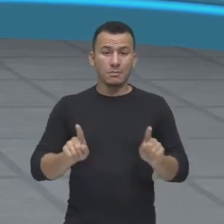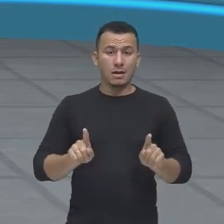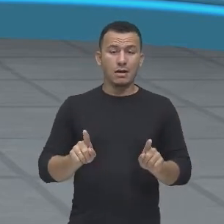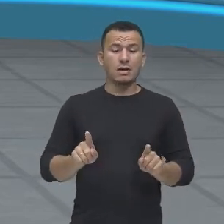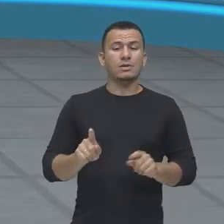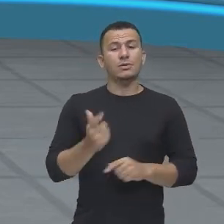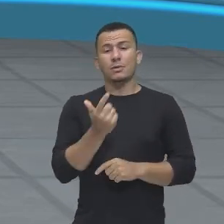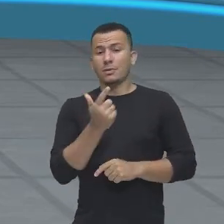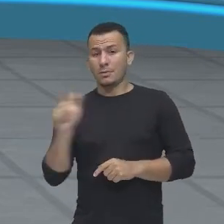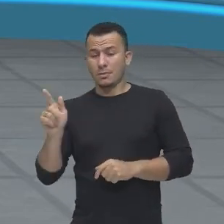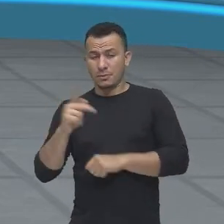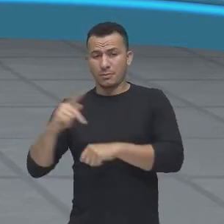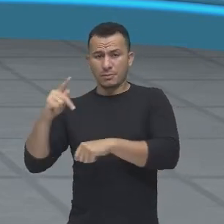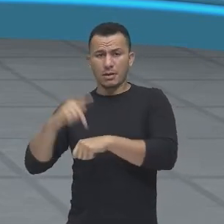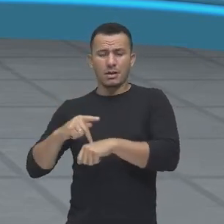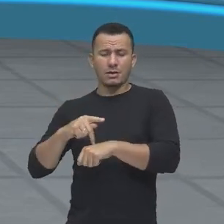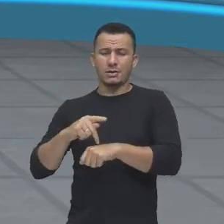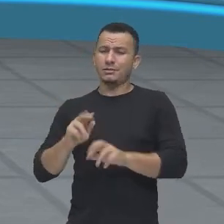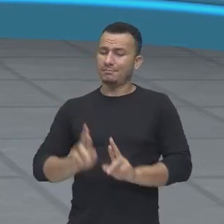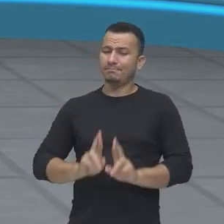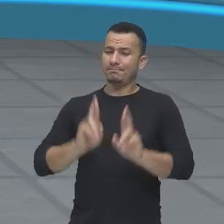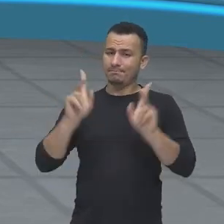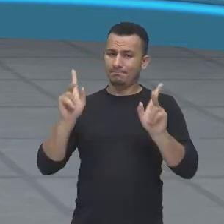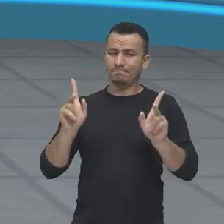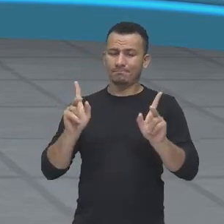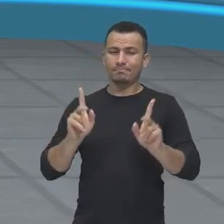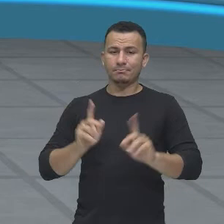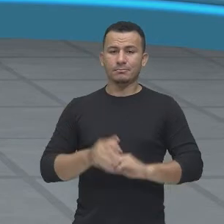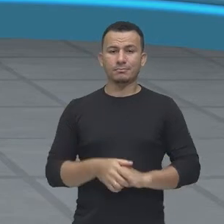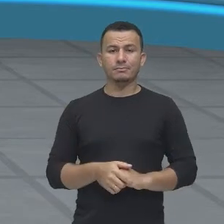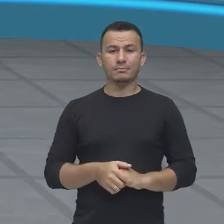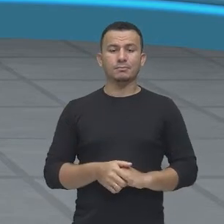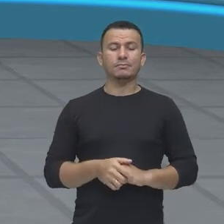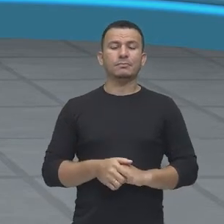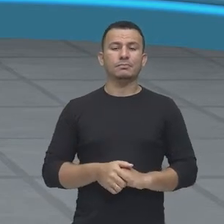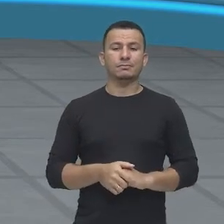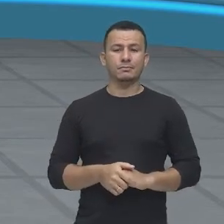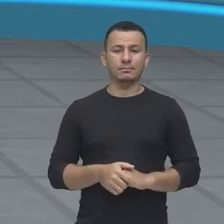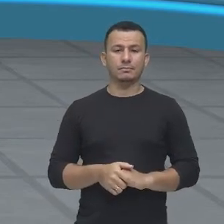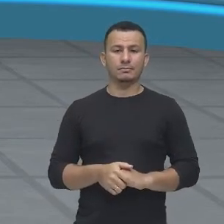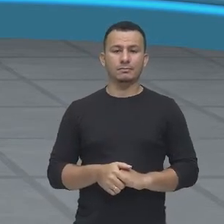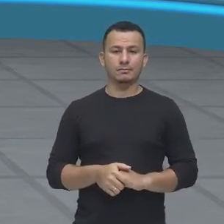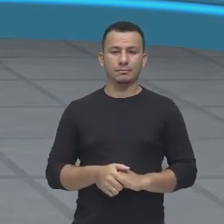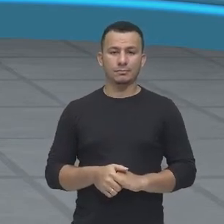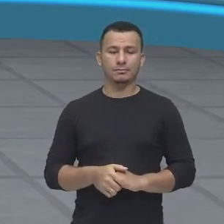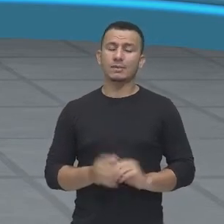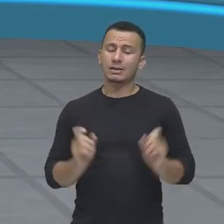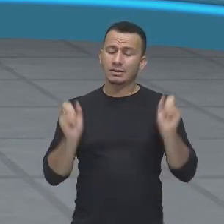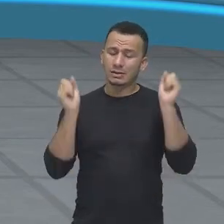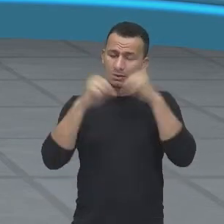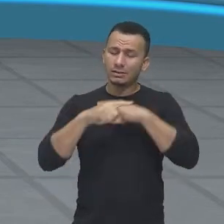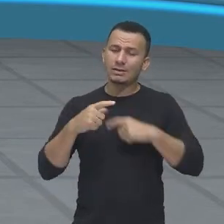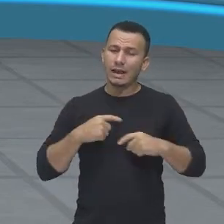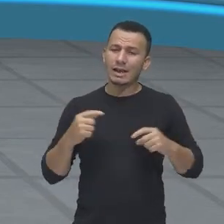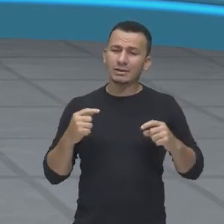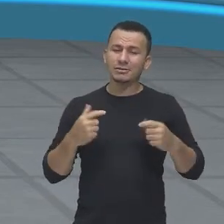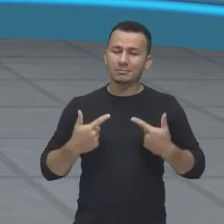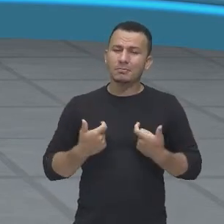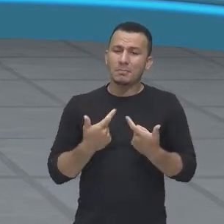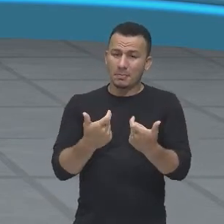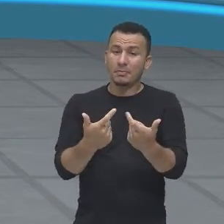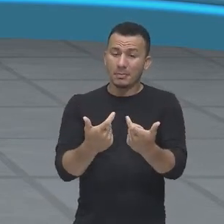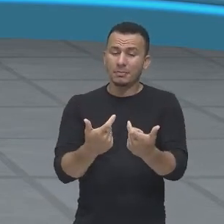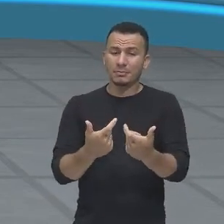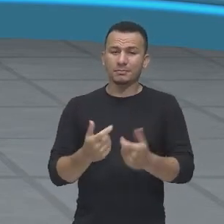país aí não foi uma separação tão bonitinha assim, tão certinha, tão polida, né? Foi um pouco mais violento, muito mais violento